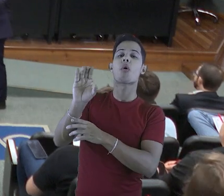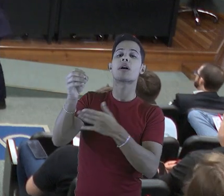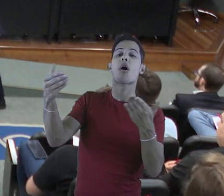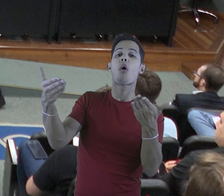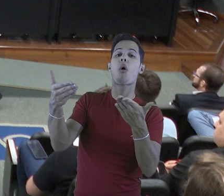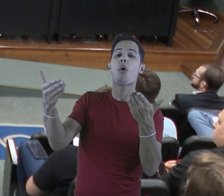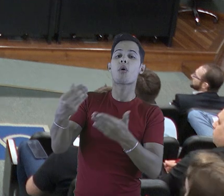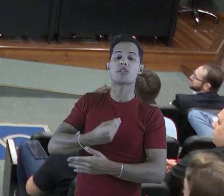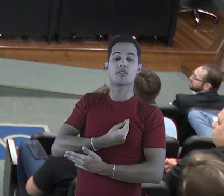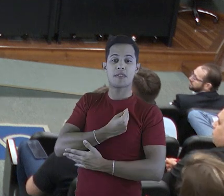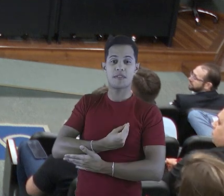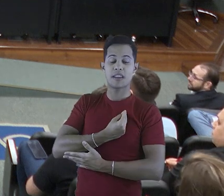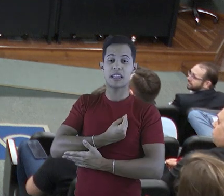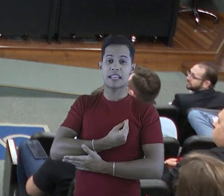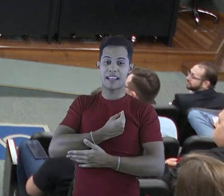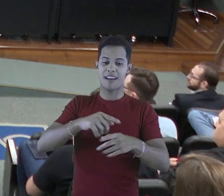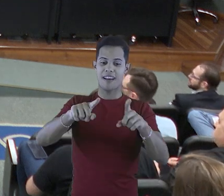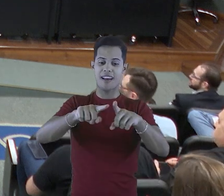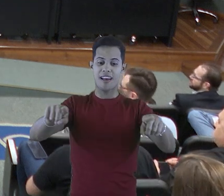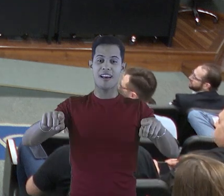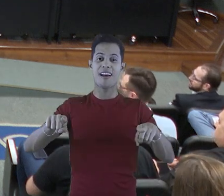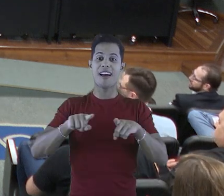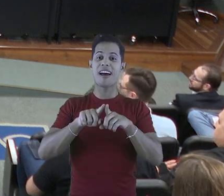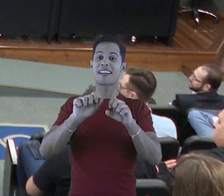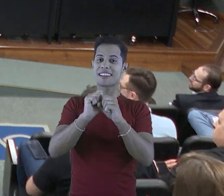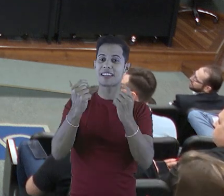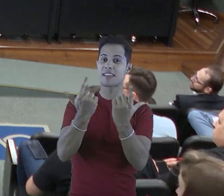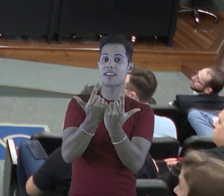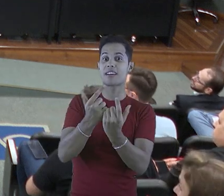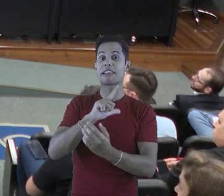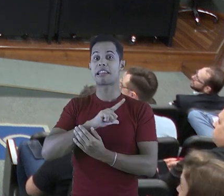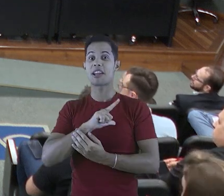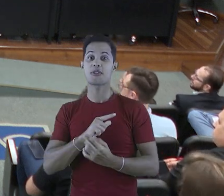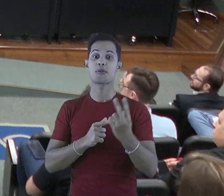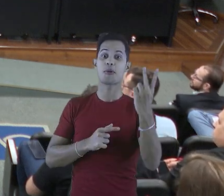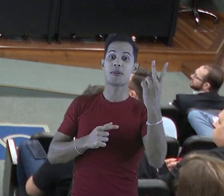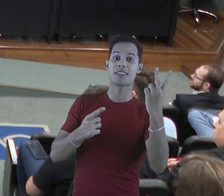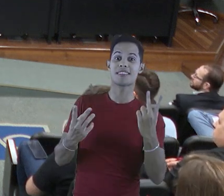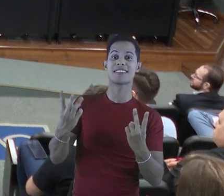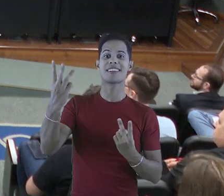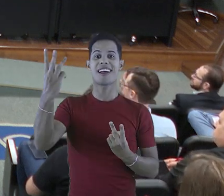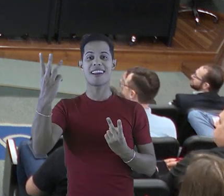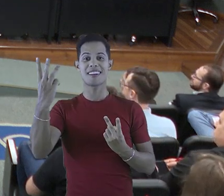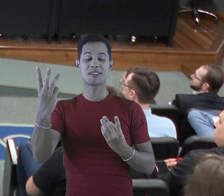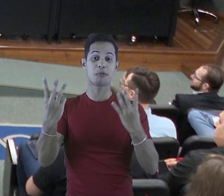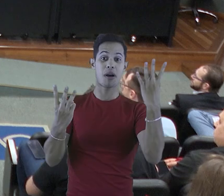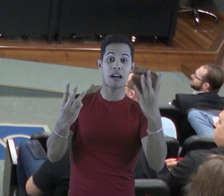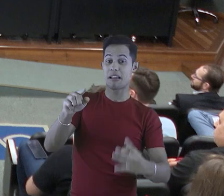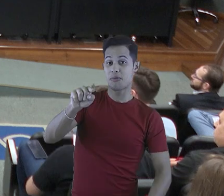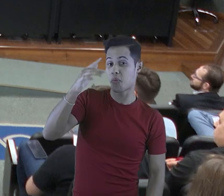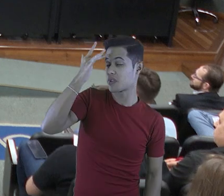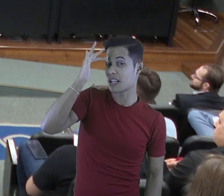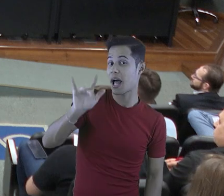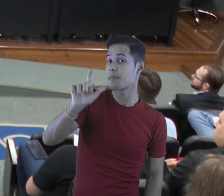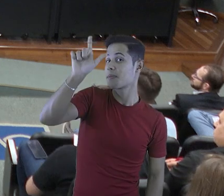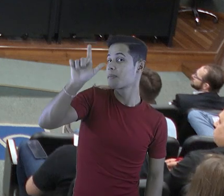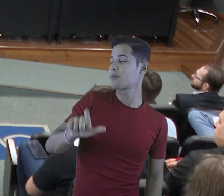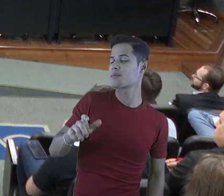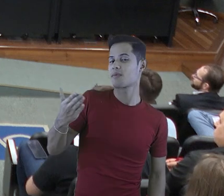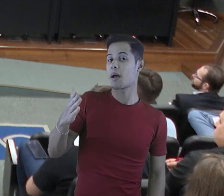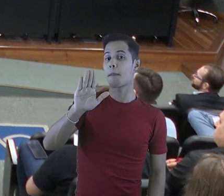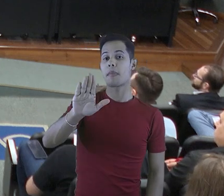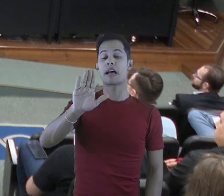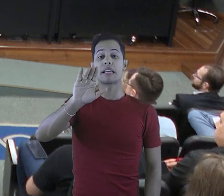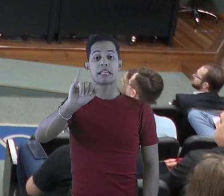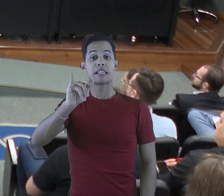Só nessa sala, já deve ter mais do que eu. Dois. Três. Aí, viu? Você não sabe de quem você está falando. Aí você fala,